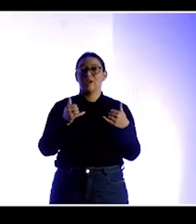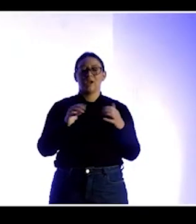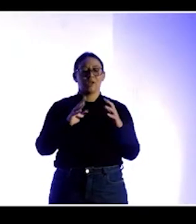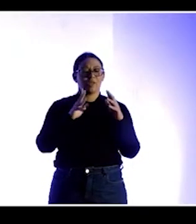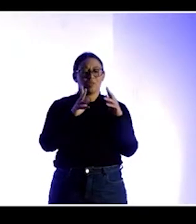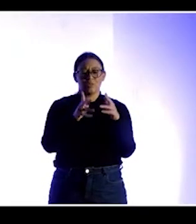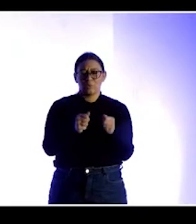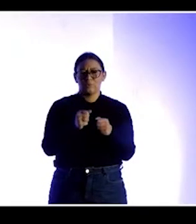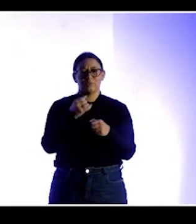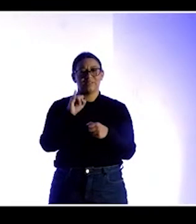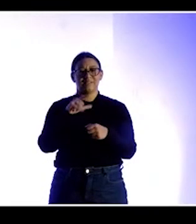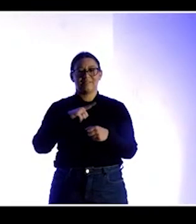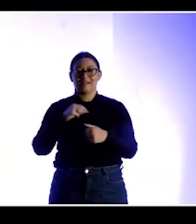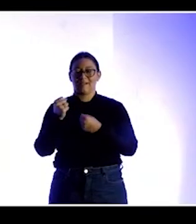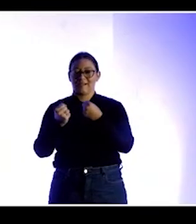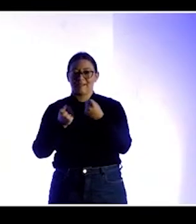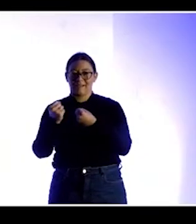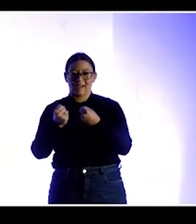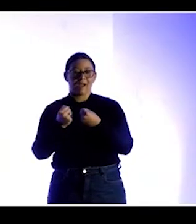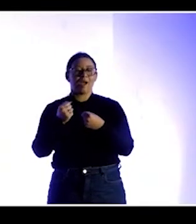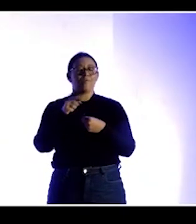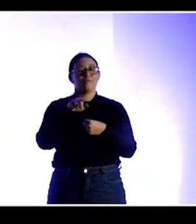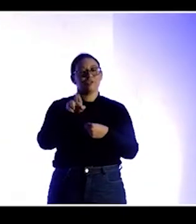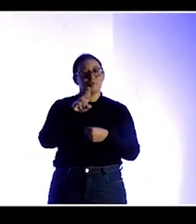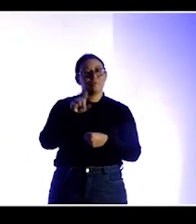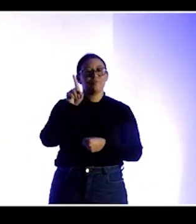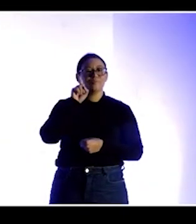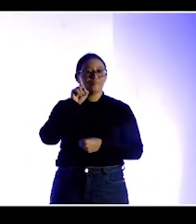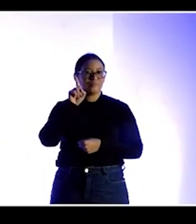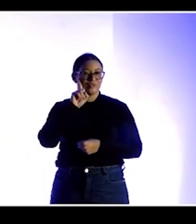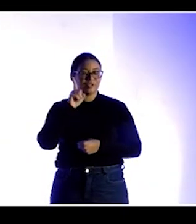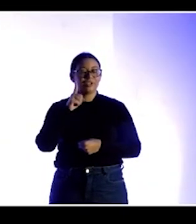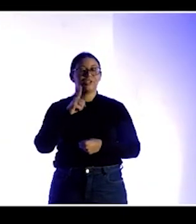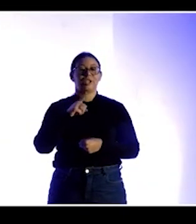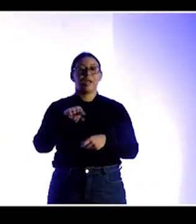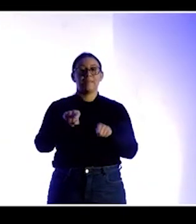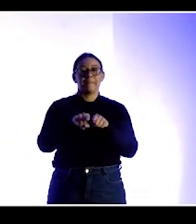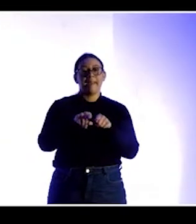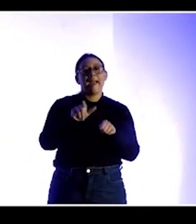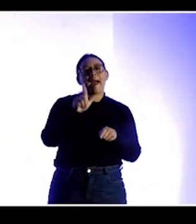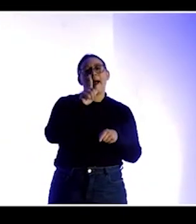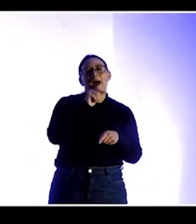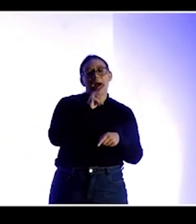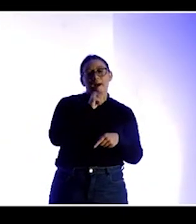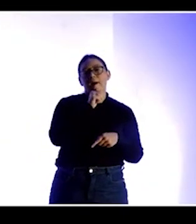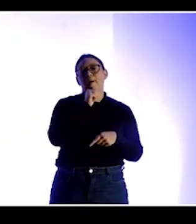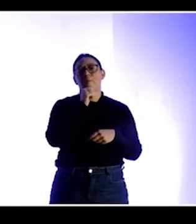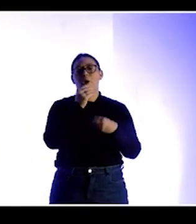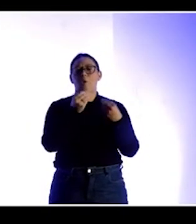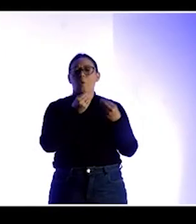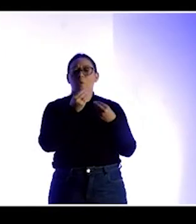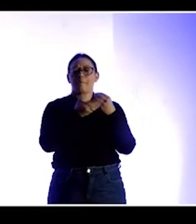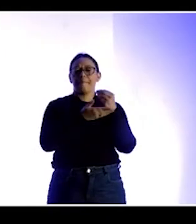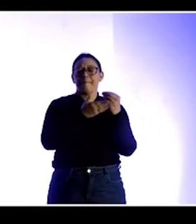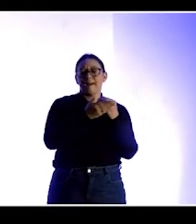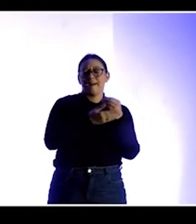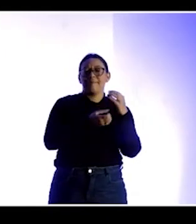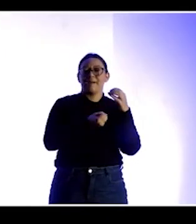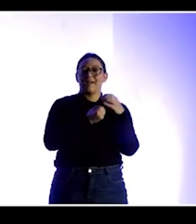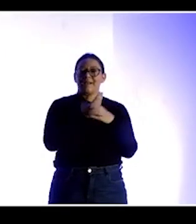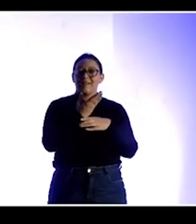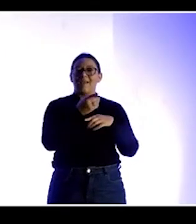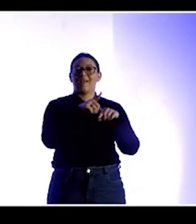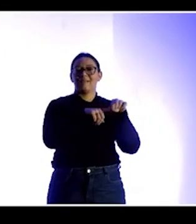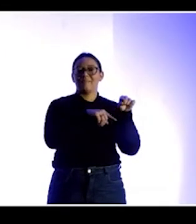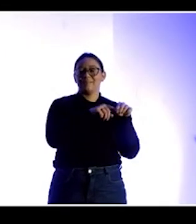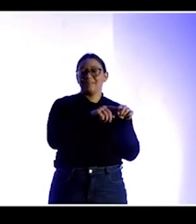vocês tiverem um carro elétrico para carregar todos os dias, tá? A quantidade de água equivalente para produzir o hidrogênio, para gerar depois